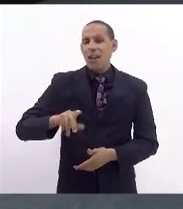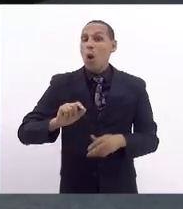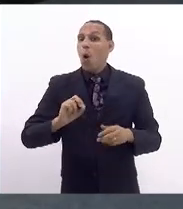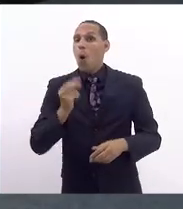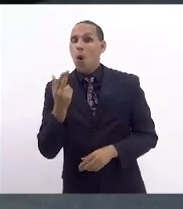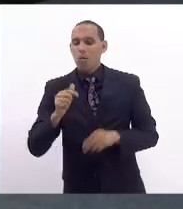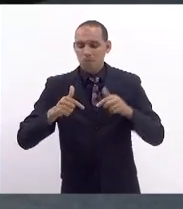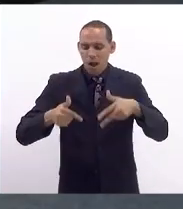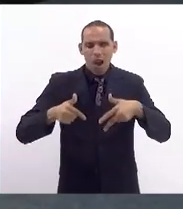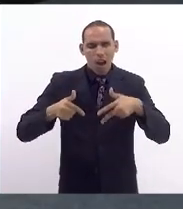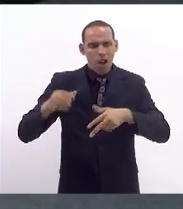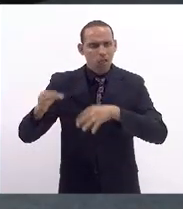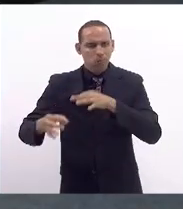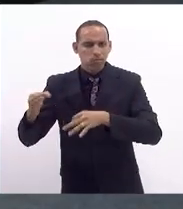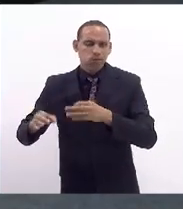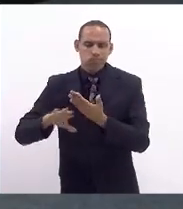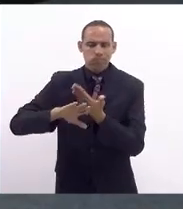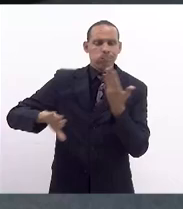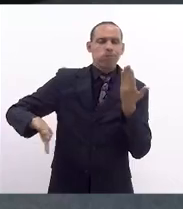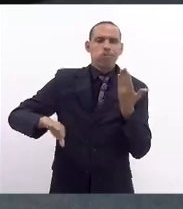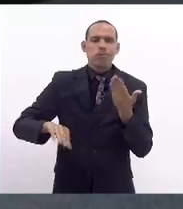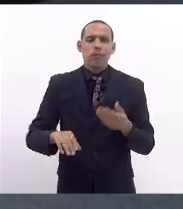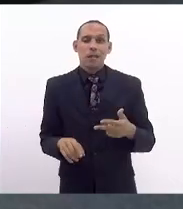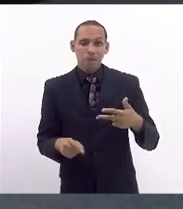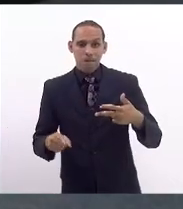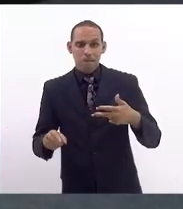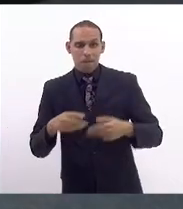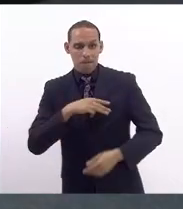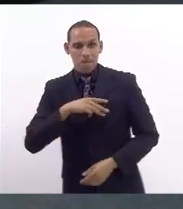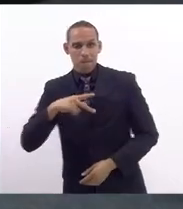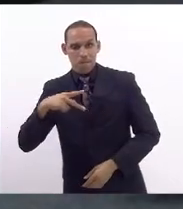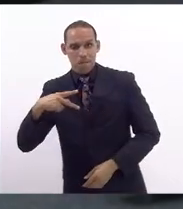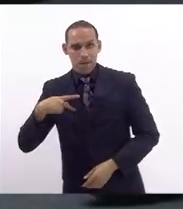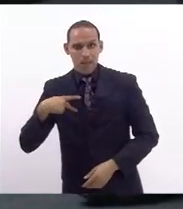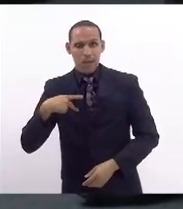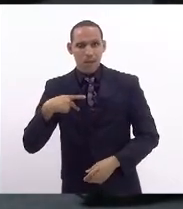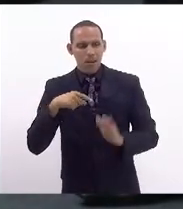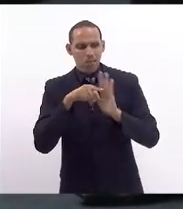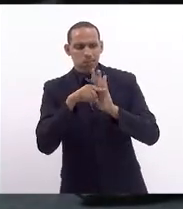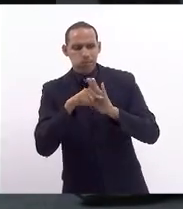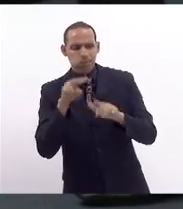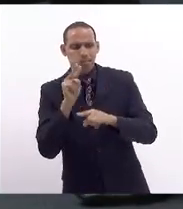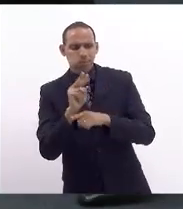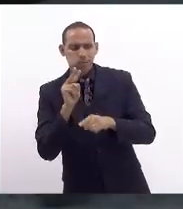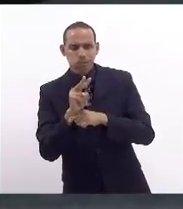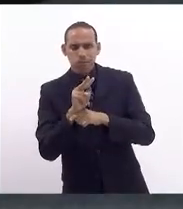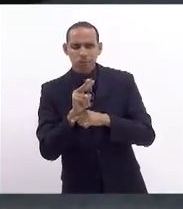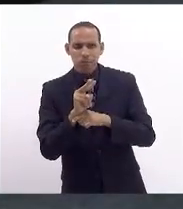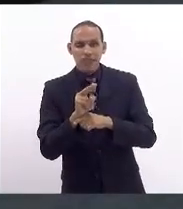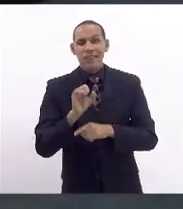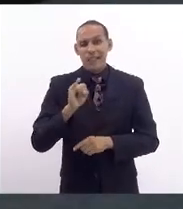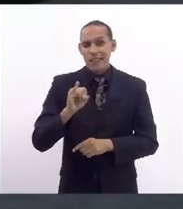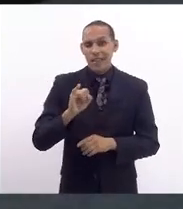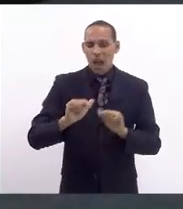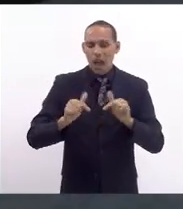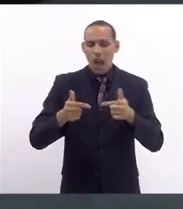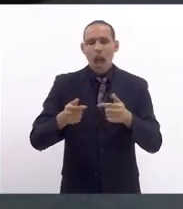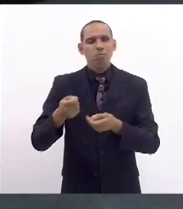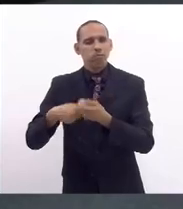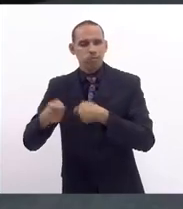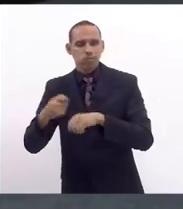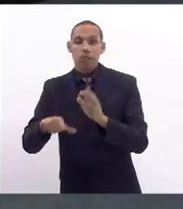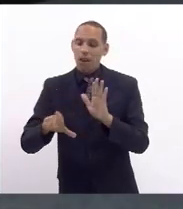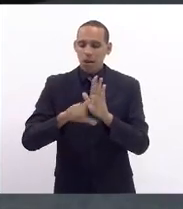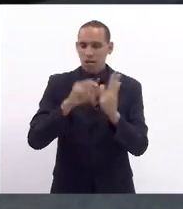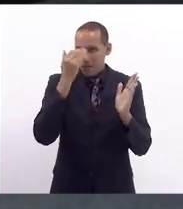judicial e ao MP cabe fiscalizar a legalidade dos atos administrativos defender